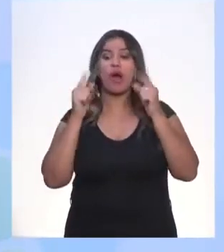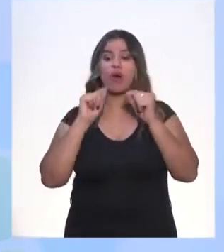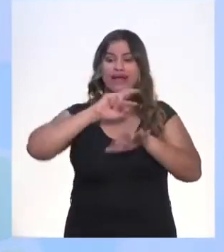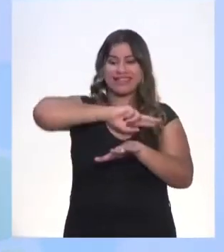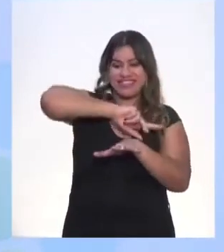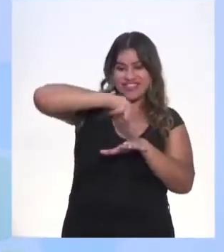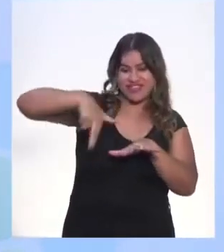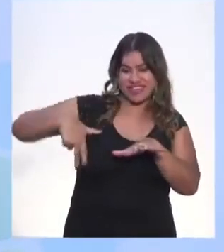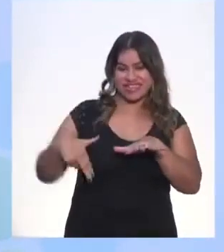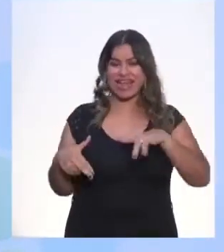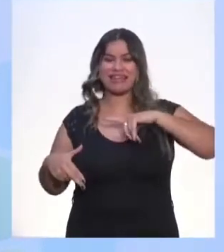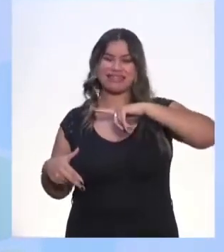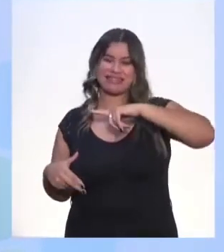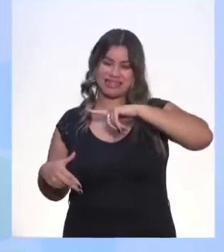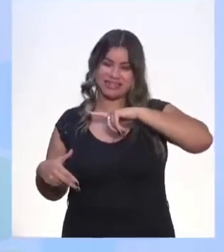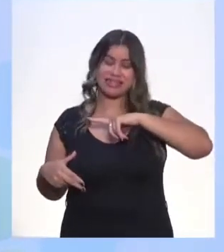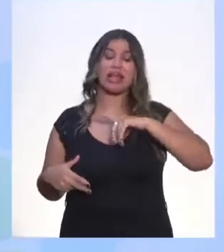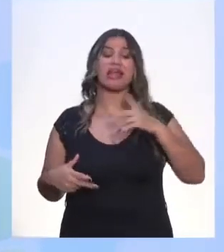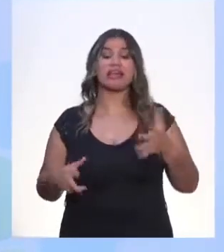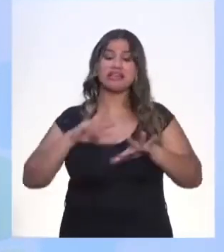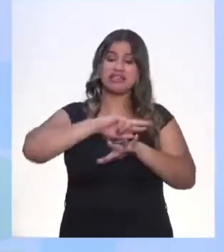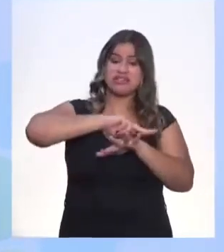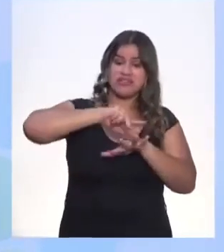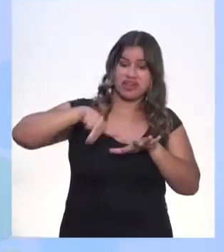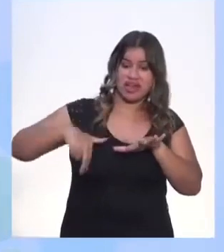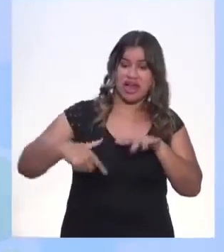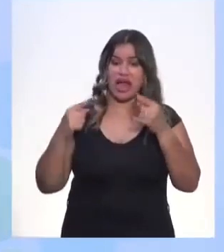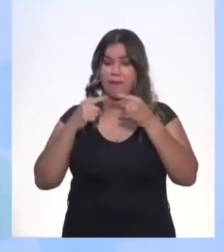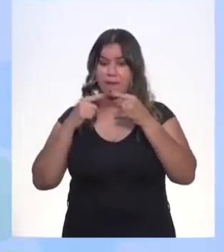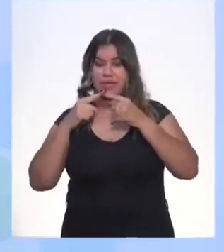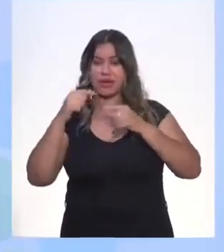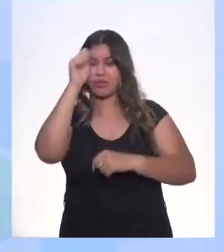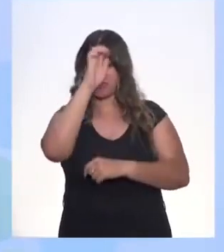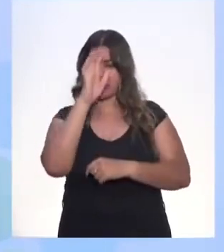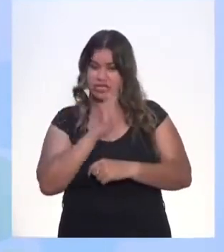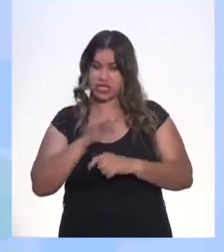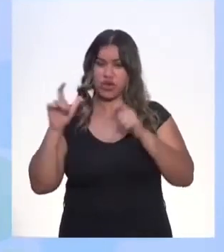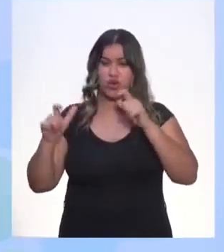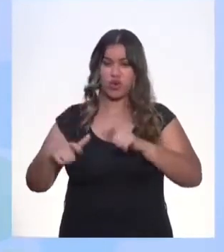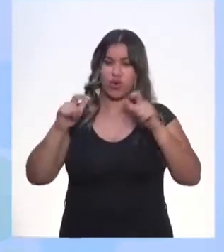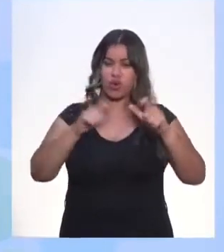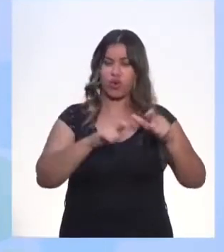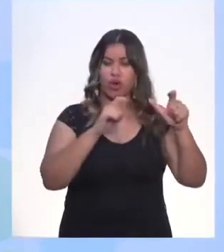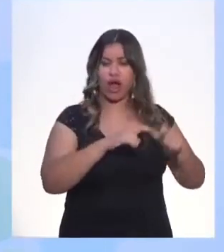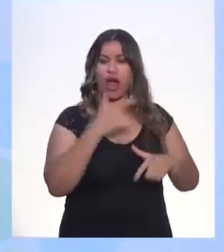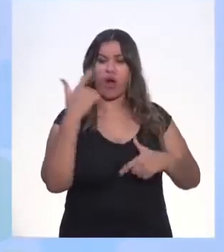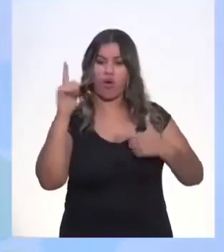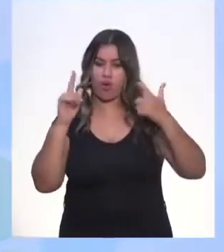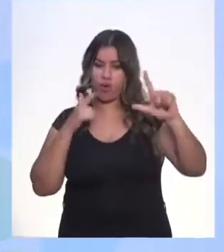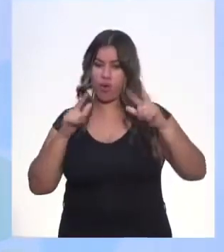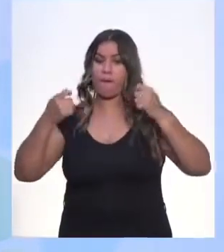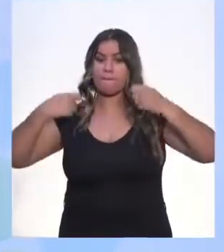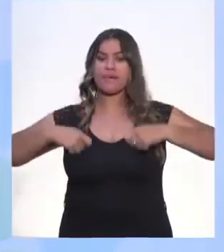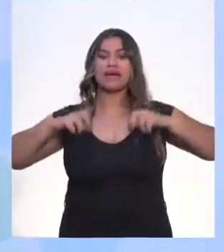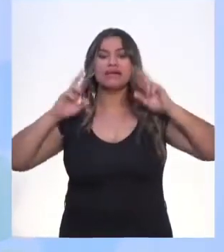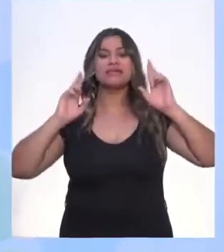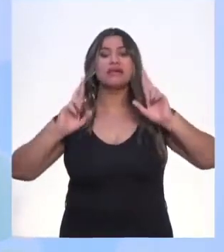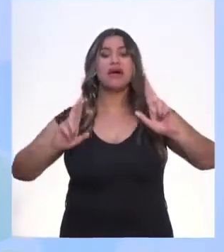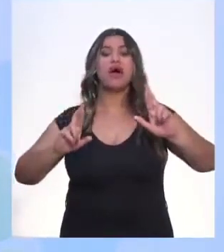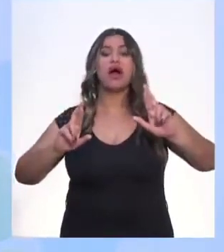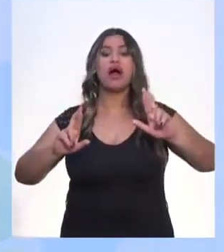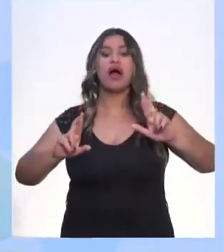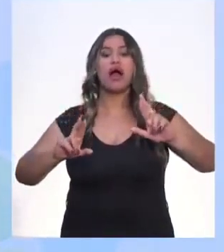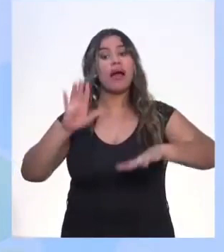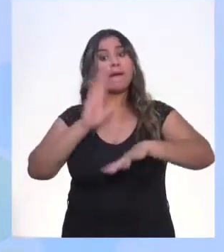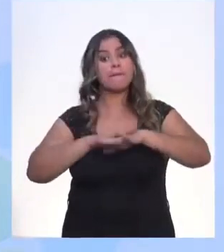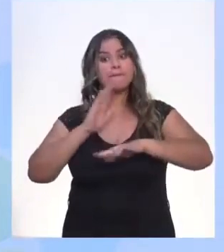diversidade. Né? E essa diversidade que existe no Brasil, que existe em outros países e que precisa ser respeitada, é produto da